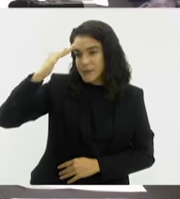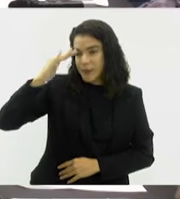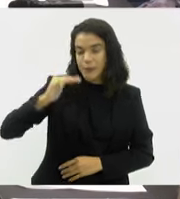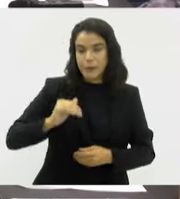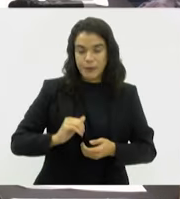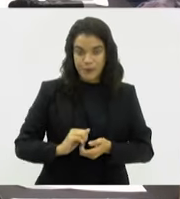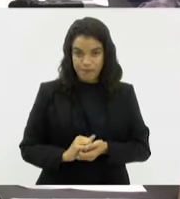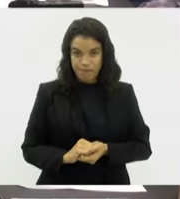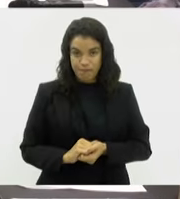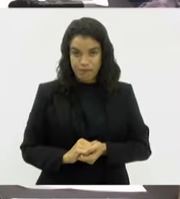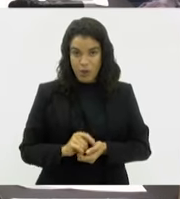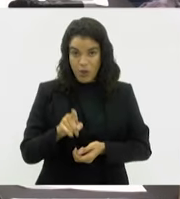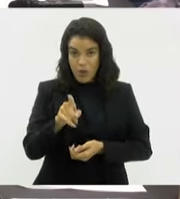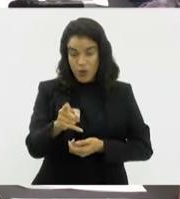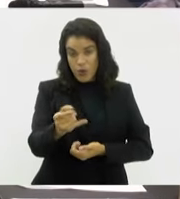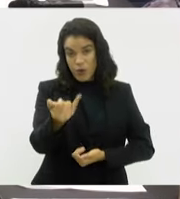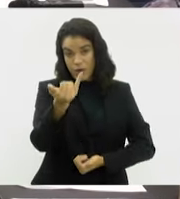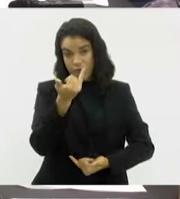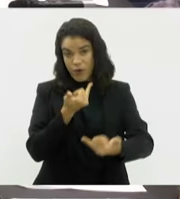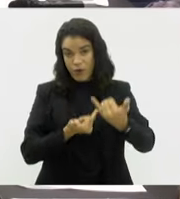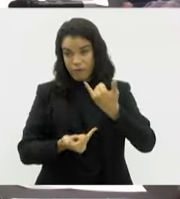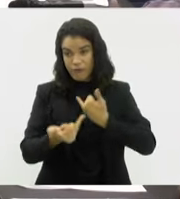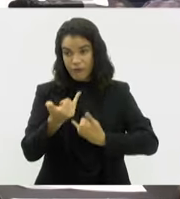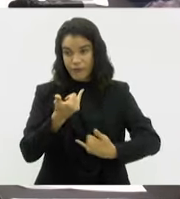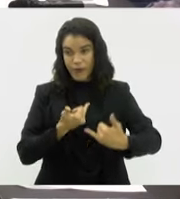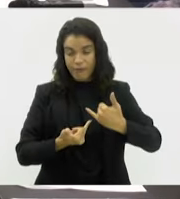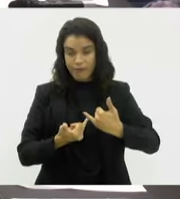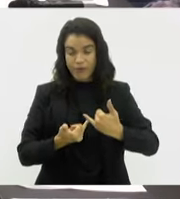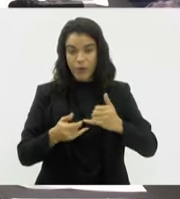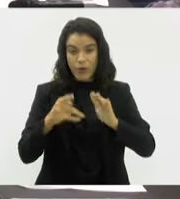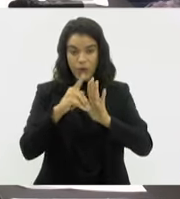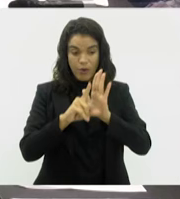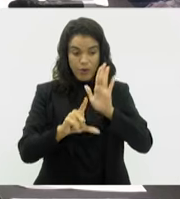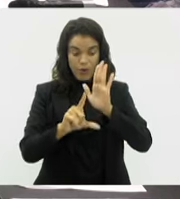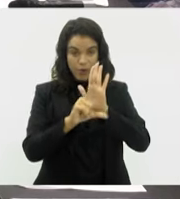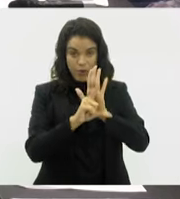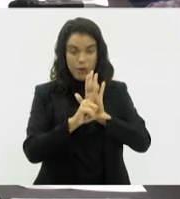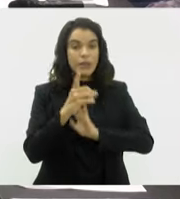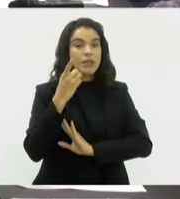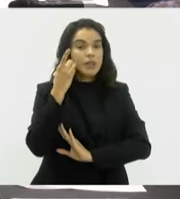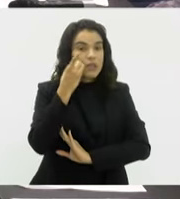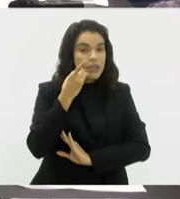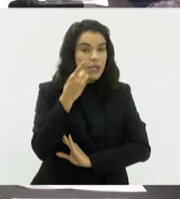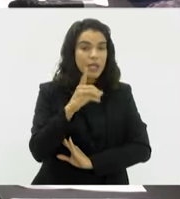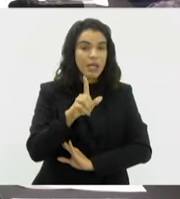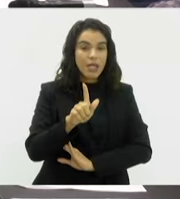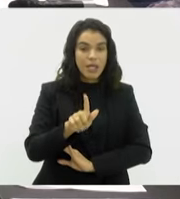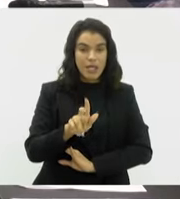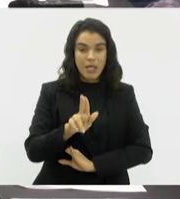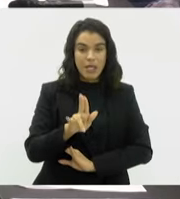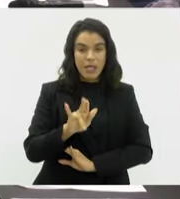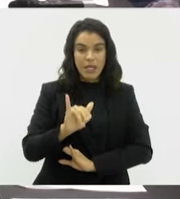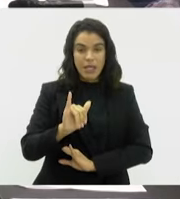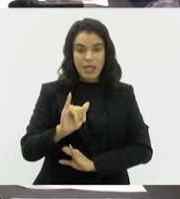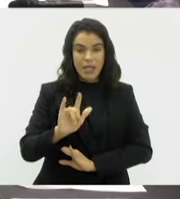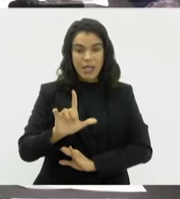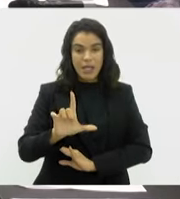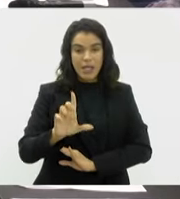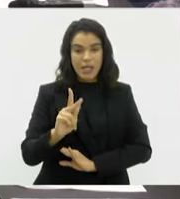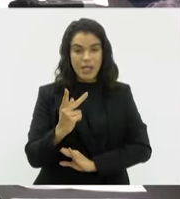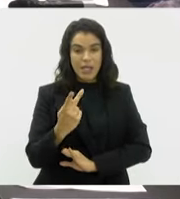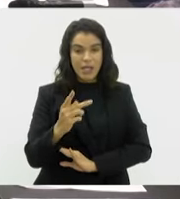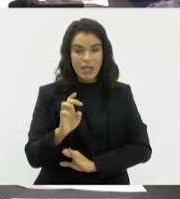Pelo que foi dito, o projeto de lei do deputado Guilherme Delaroli, ele tem